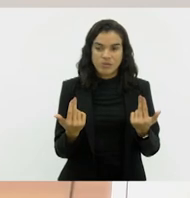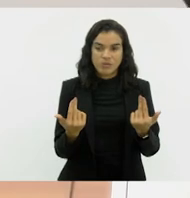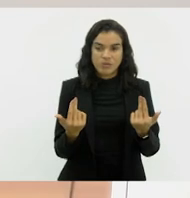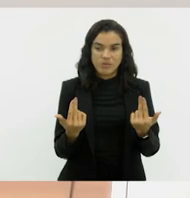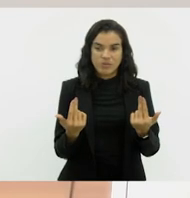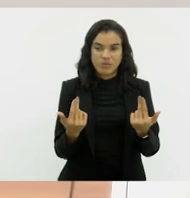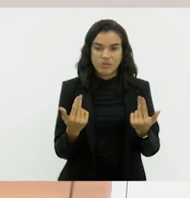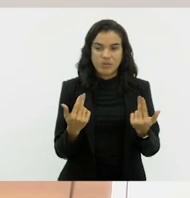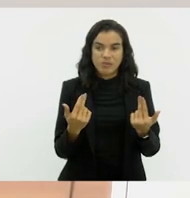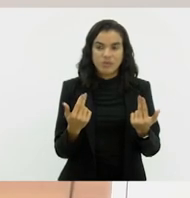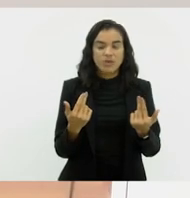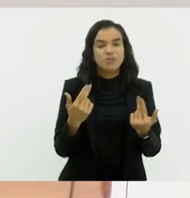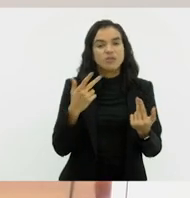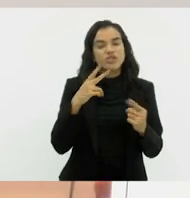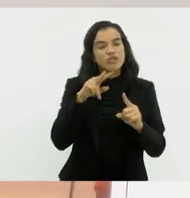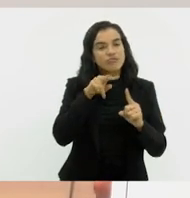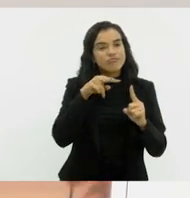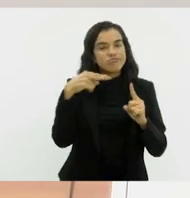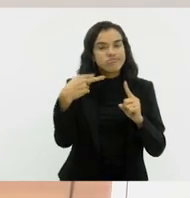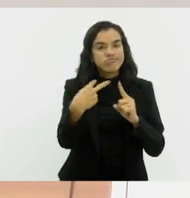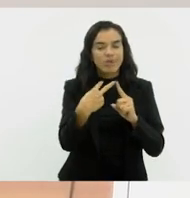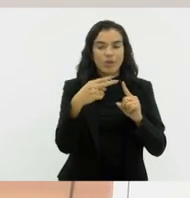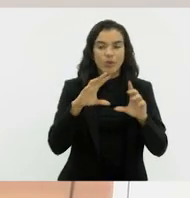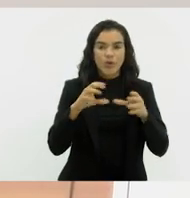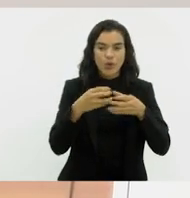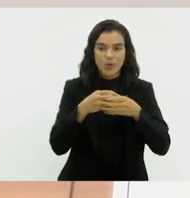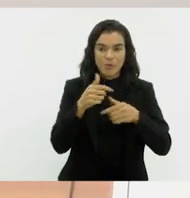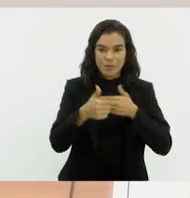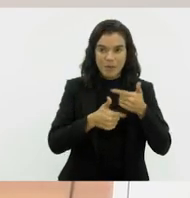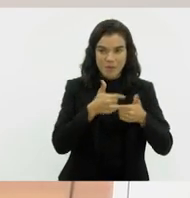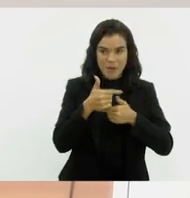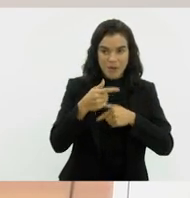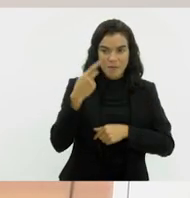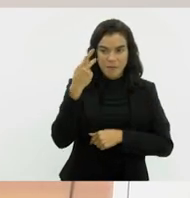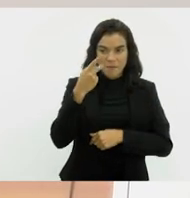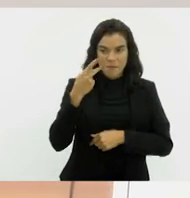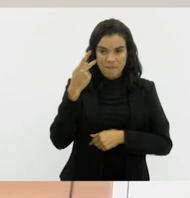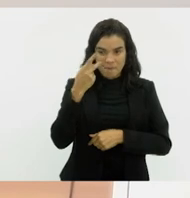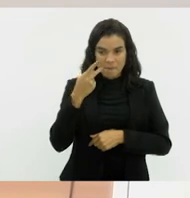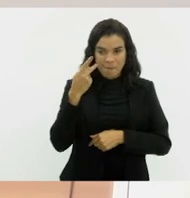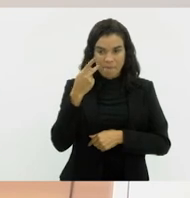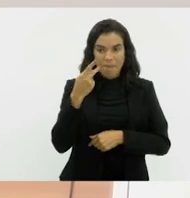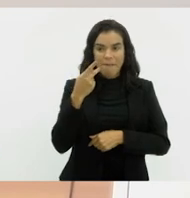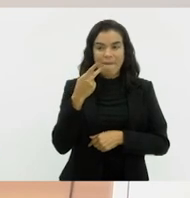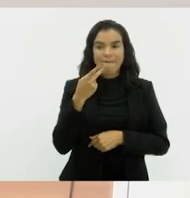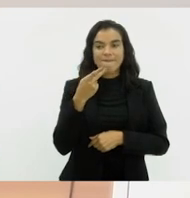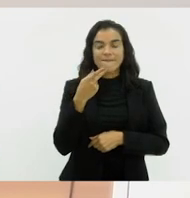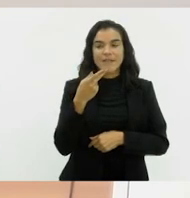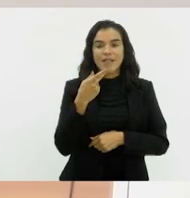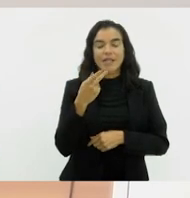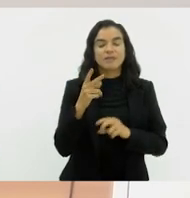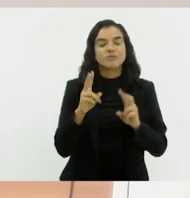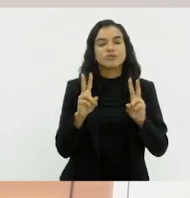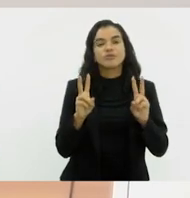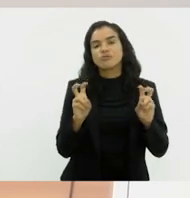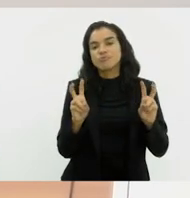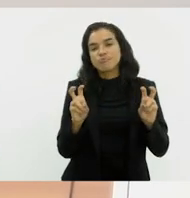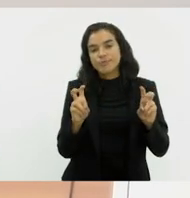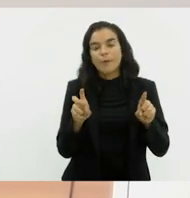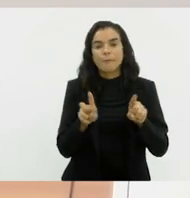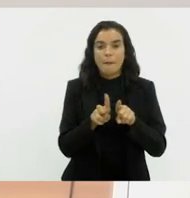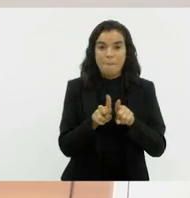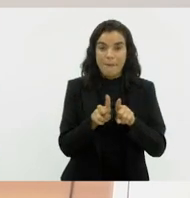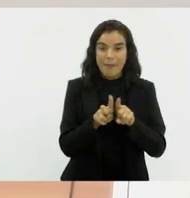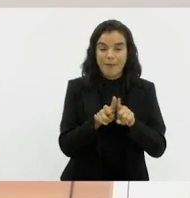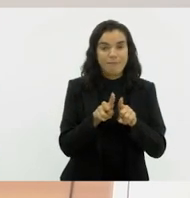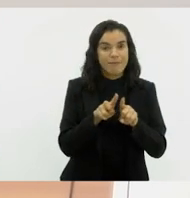colocar sobre o prisma do papel dessa frente. Né? O papel dessa frente, sobretudo, é trazer o tema e, a partir